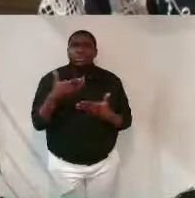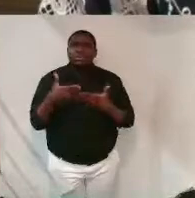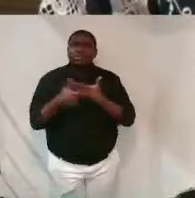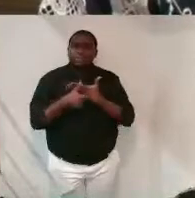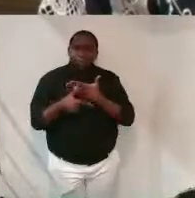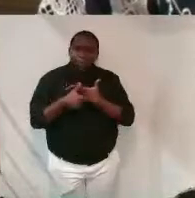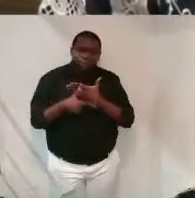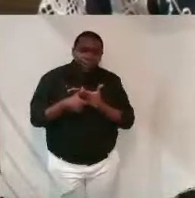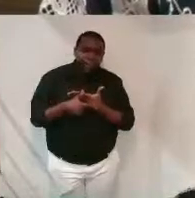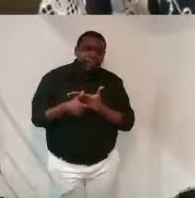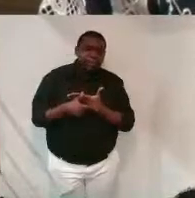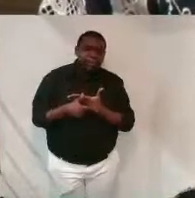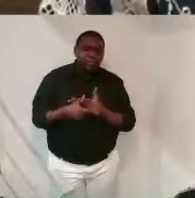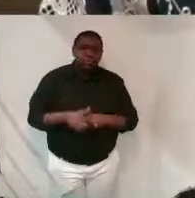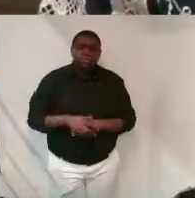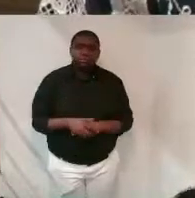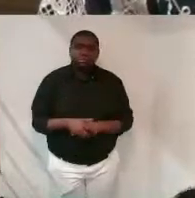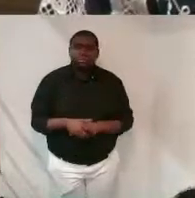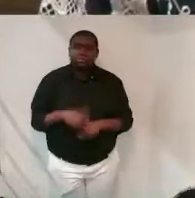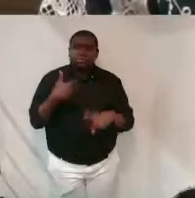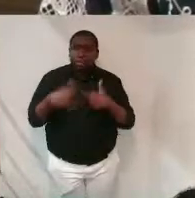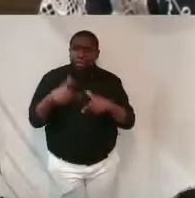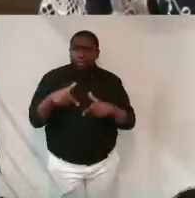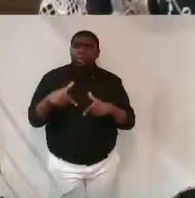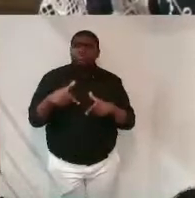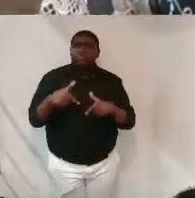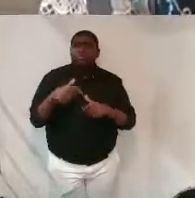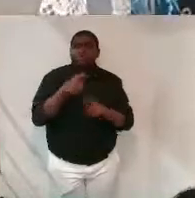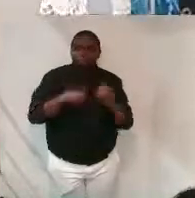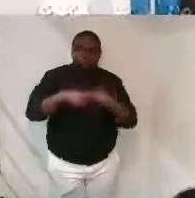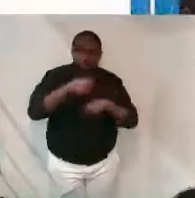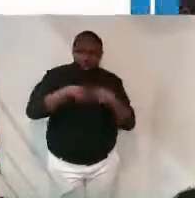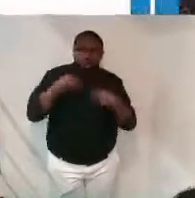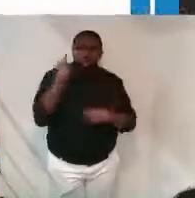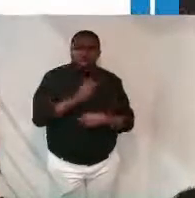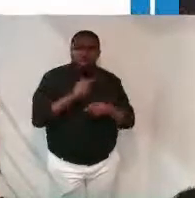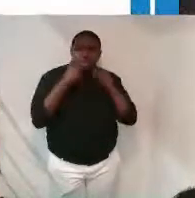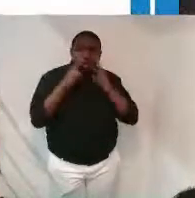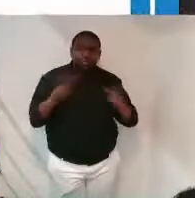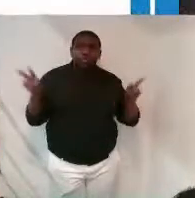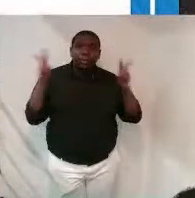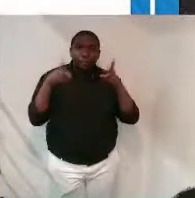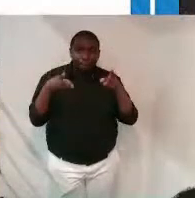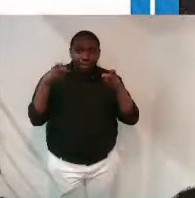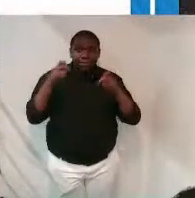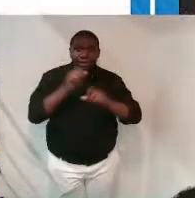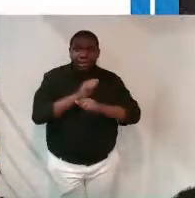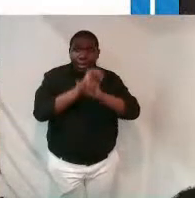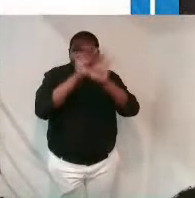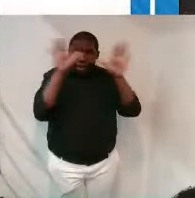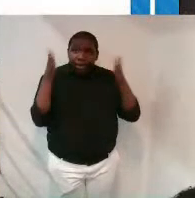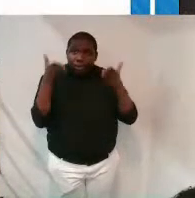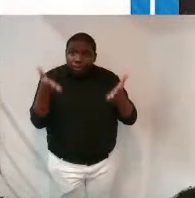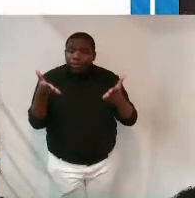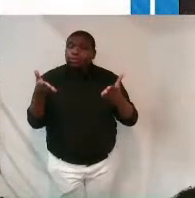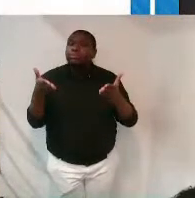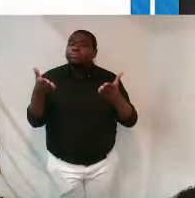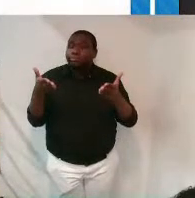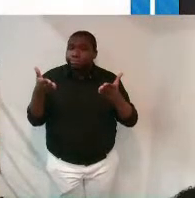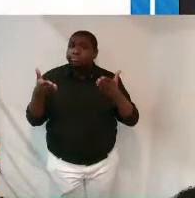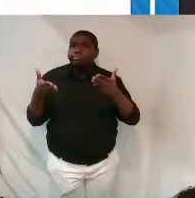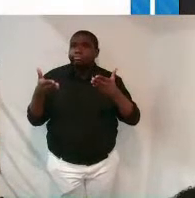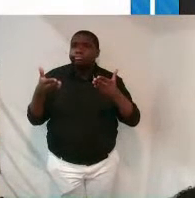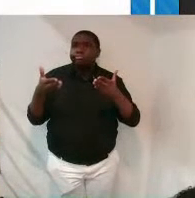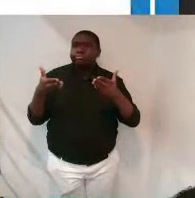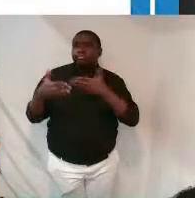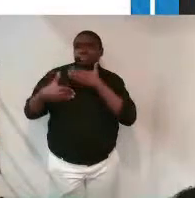agente normativo e regulador da atividade econômica, e nós vemos de forma muito clara essa crescente prestação